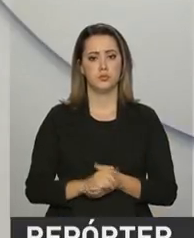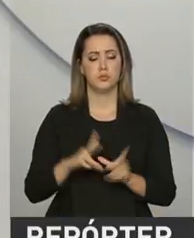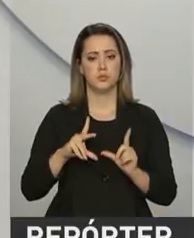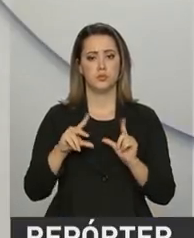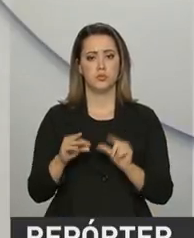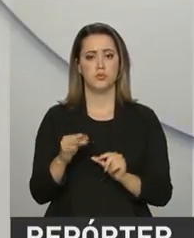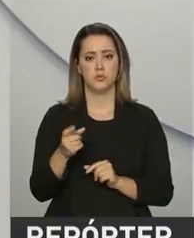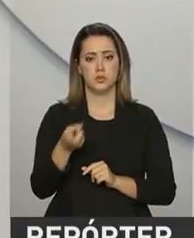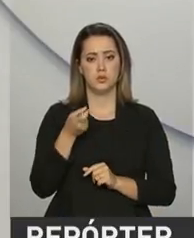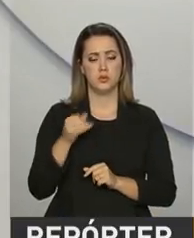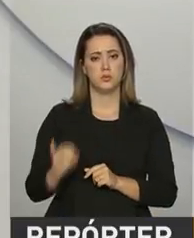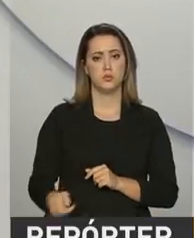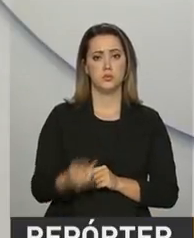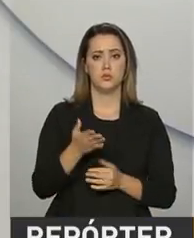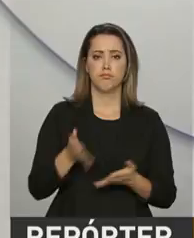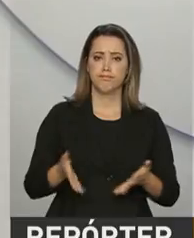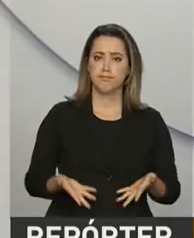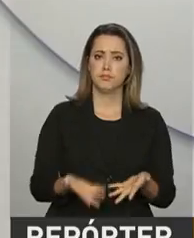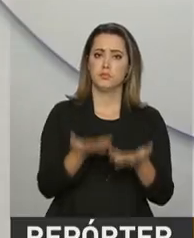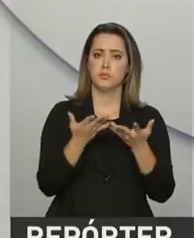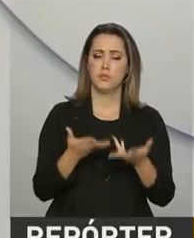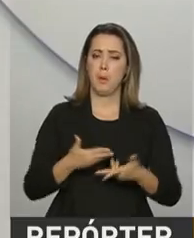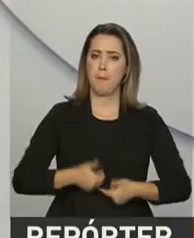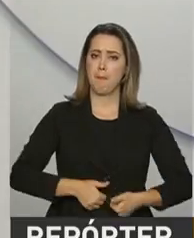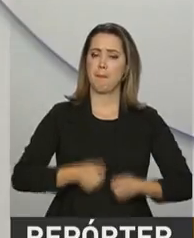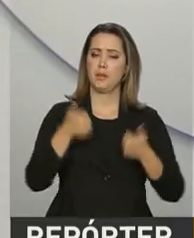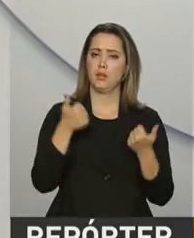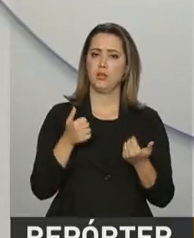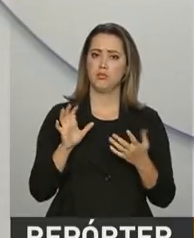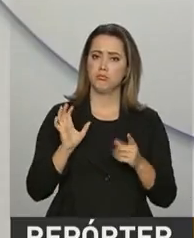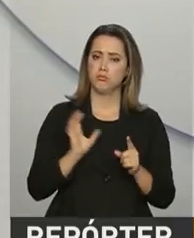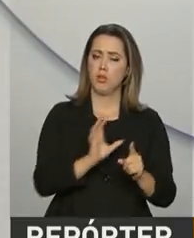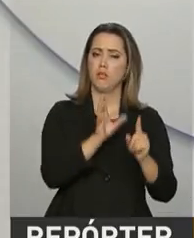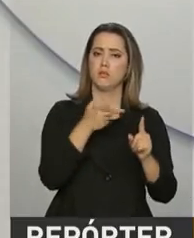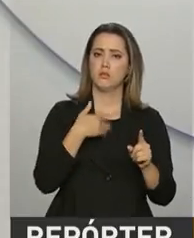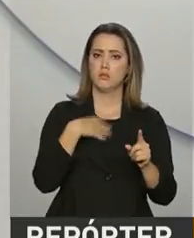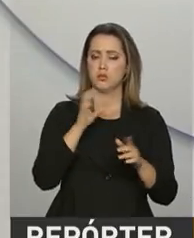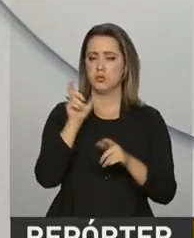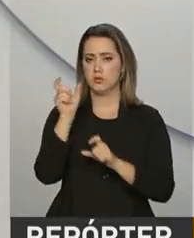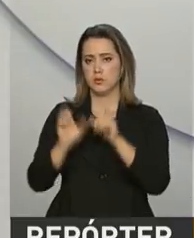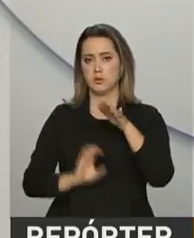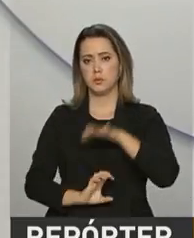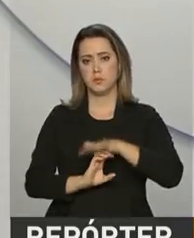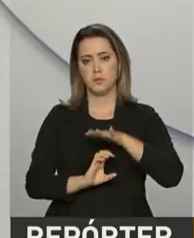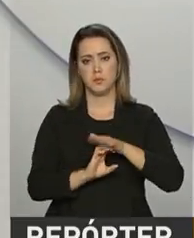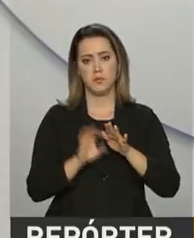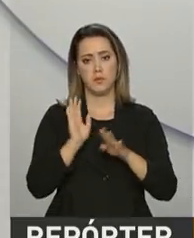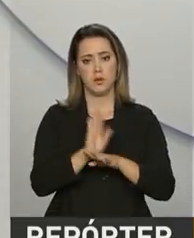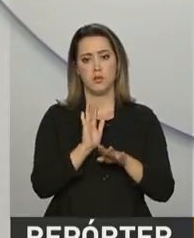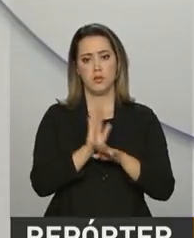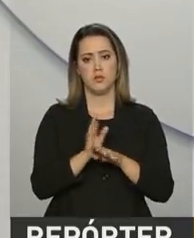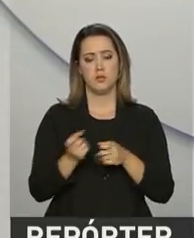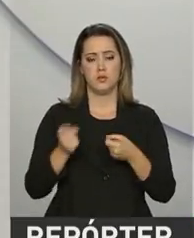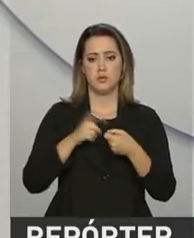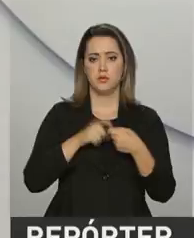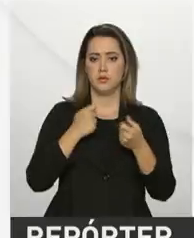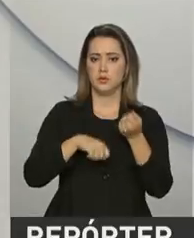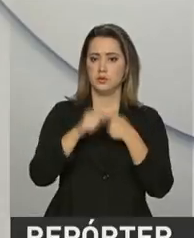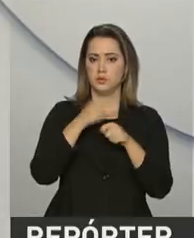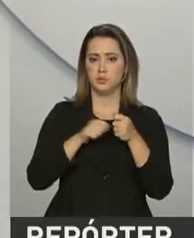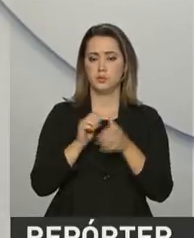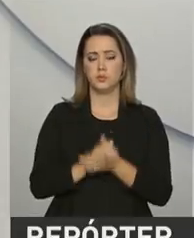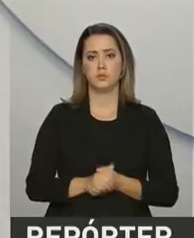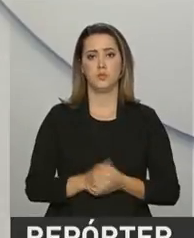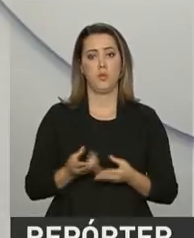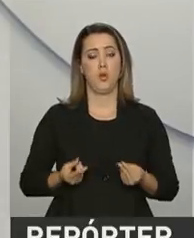de juros vai proporcionar o maior incentivo ao investimento do empresário e isso ajuda na recuperação do mercado de trabalho o